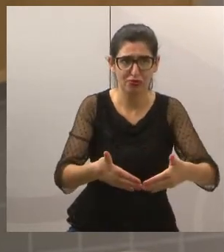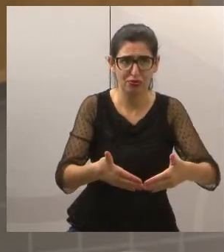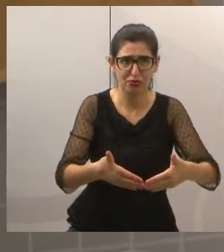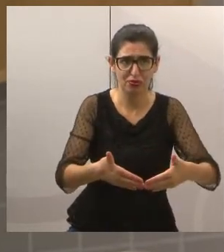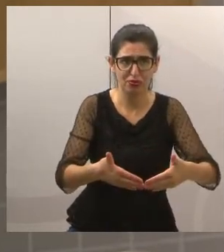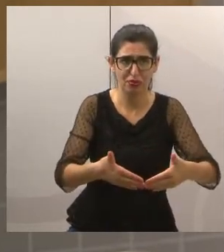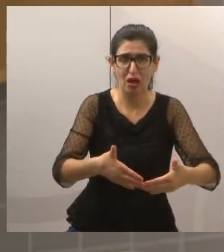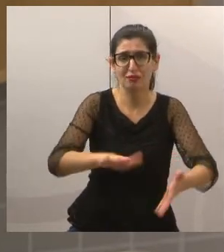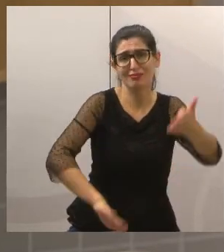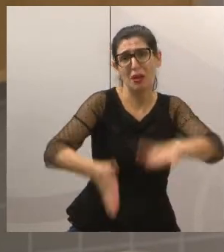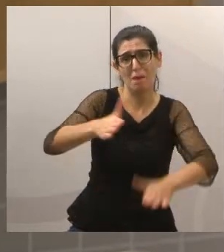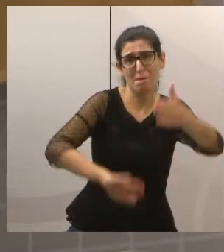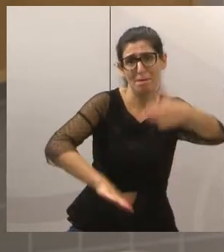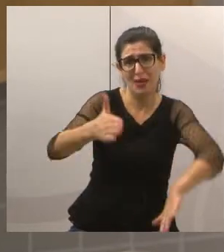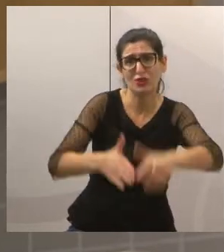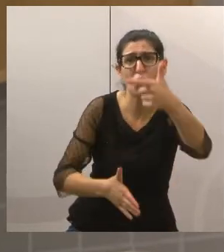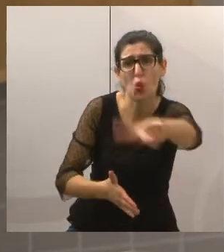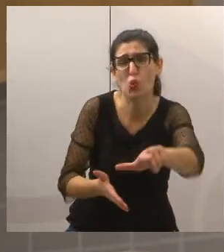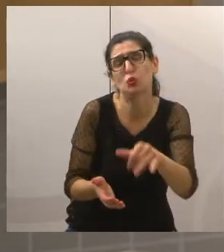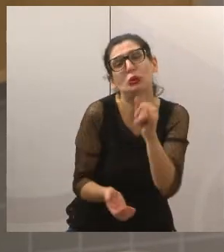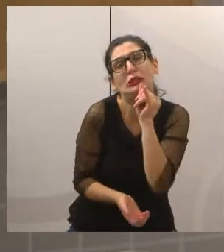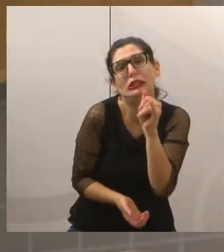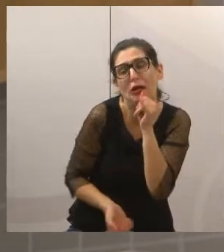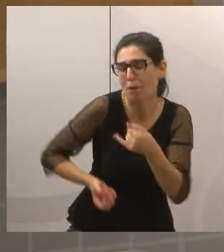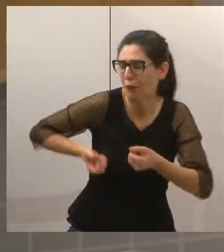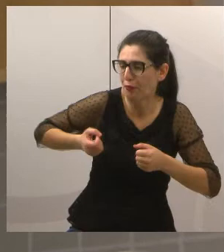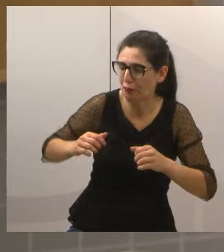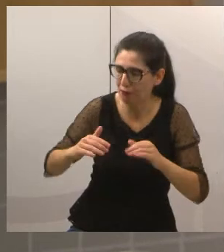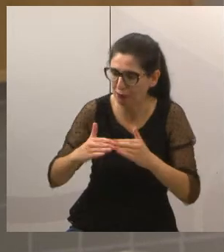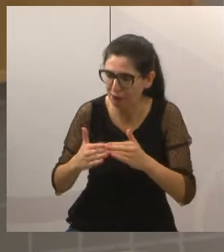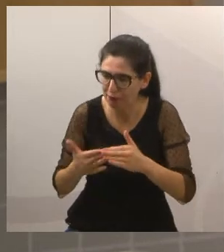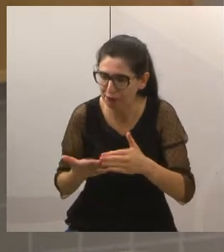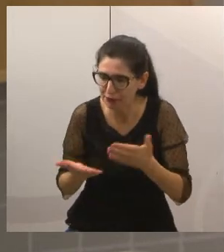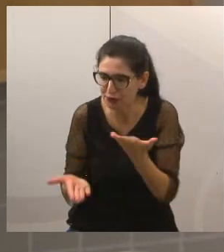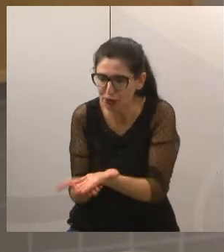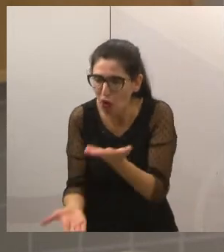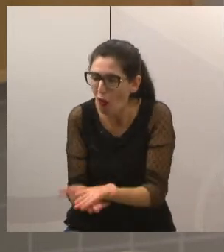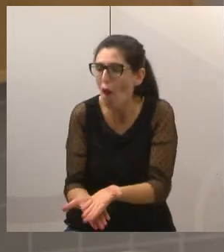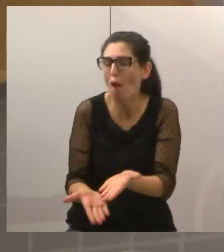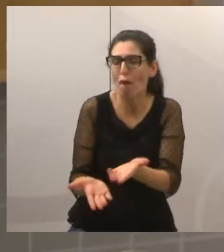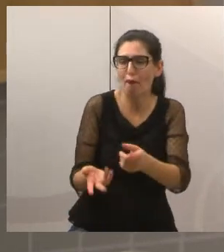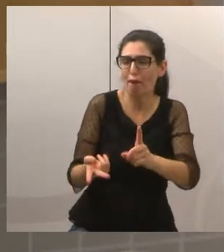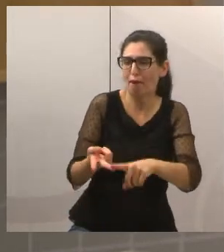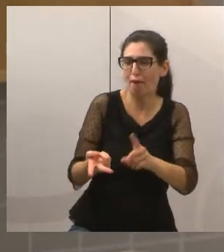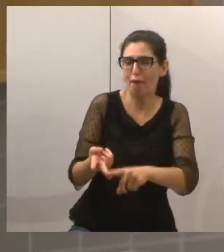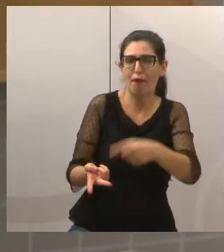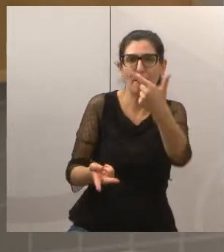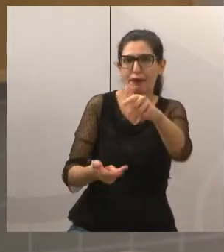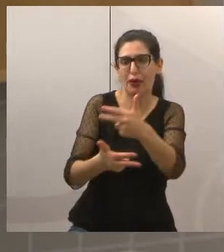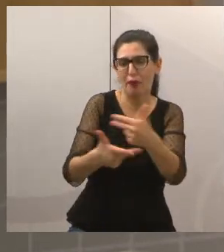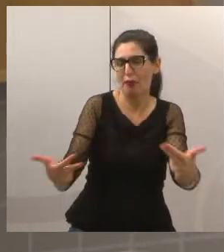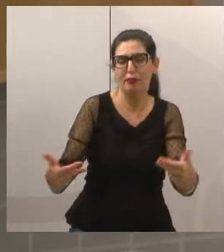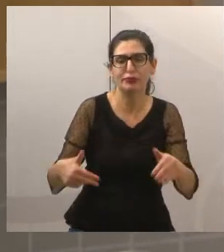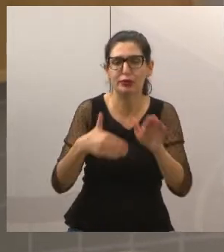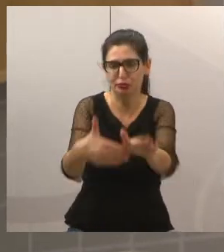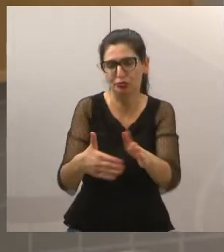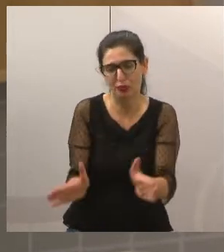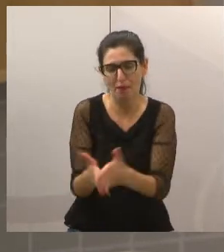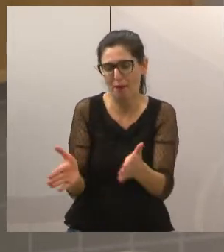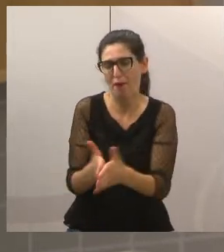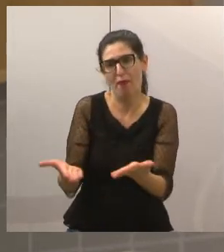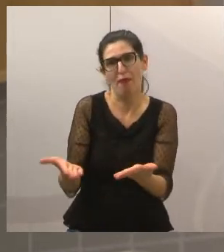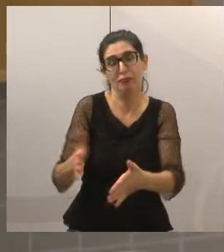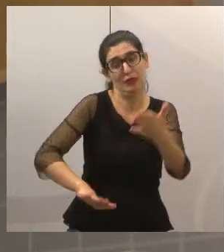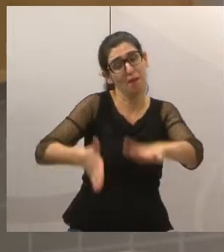outras secretarias que acaba executando menos. Saúde normalmente executa tudo que pode ser executado. Mas saúde teve